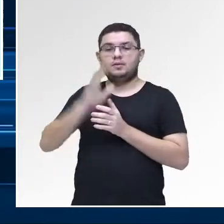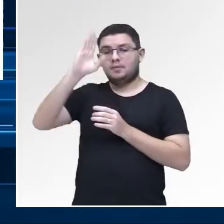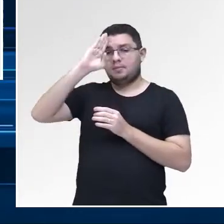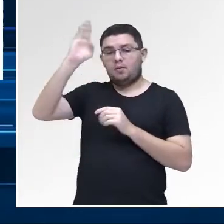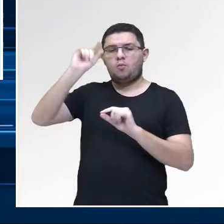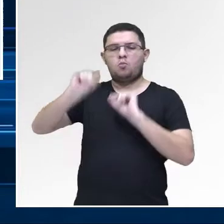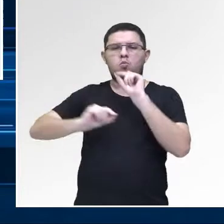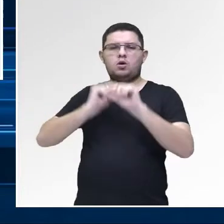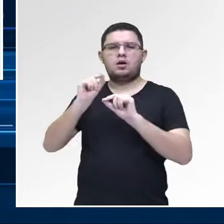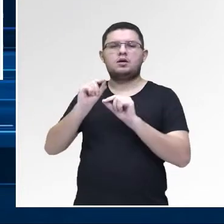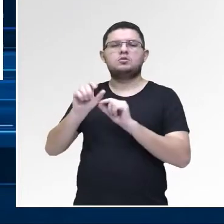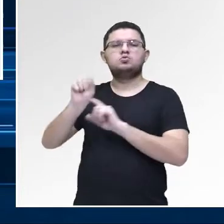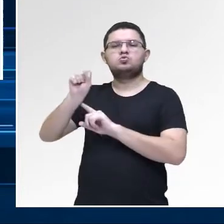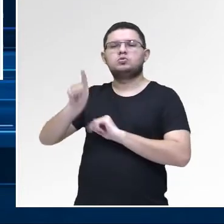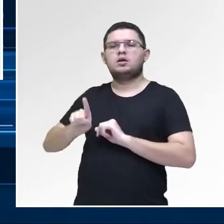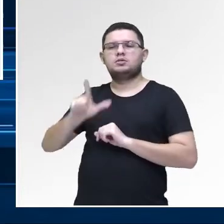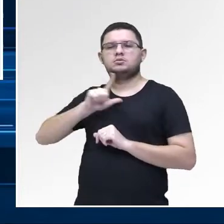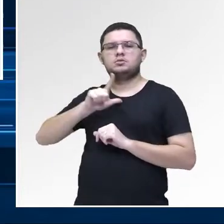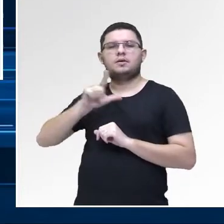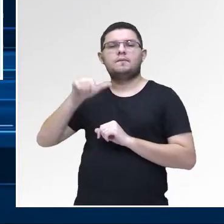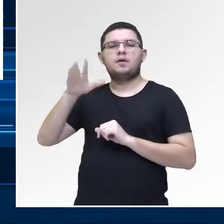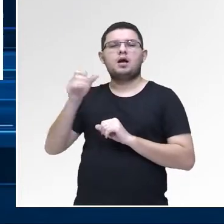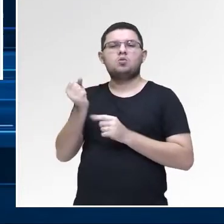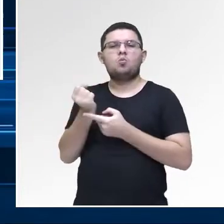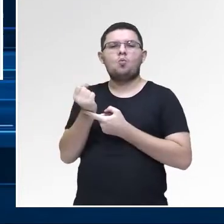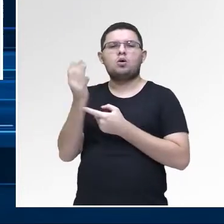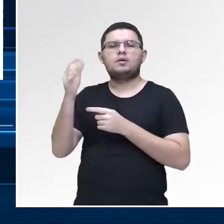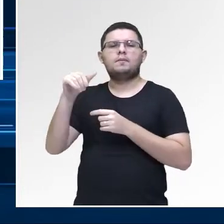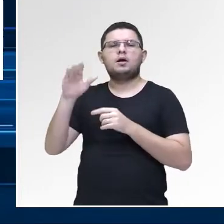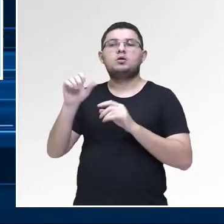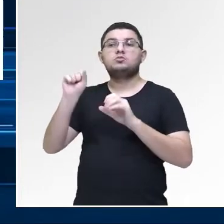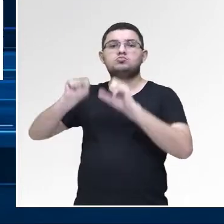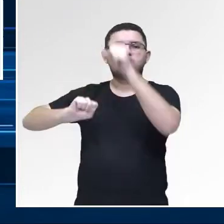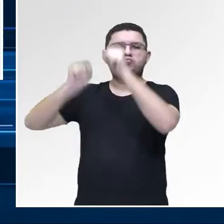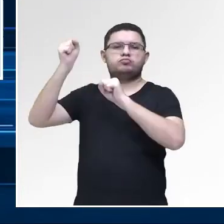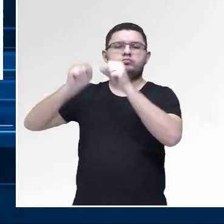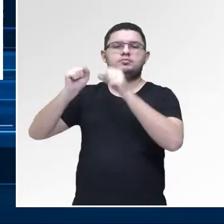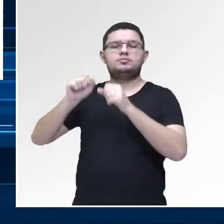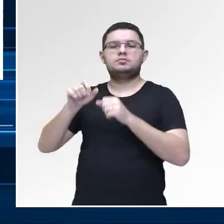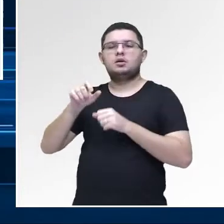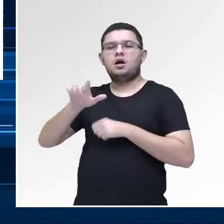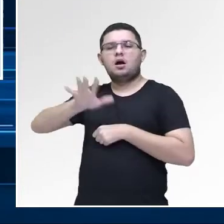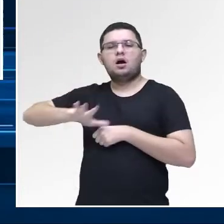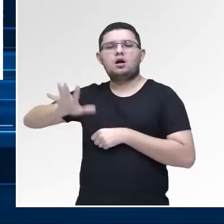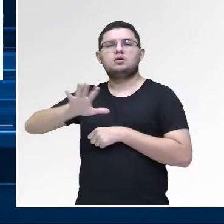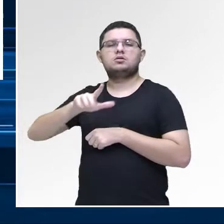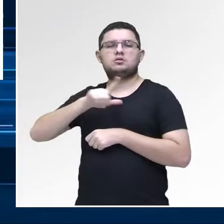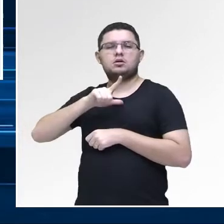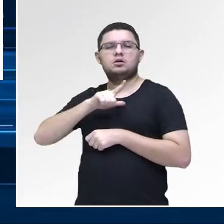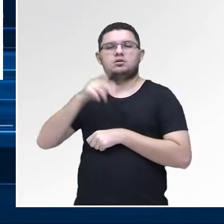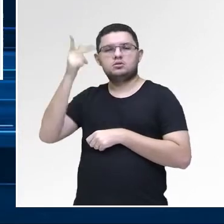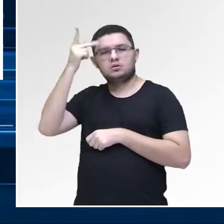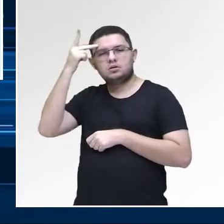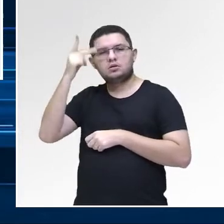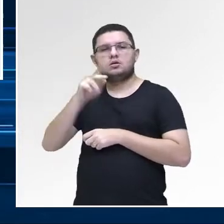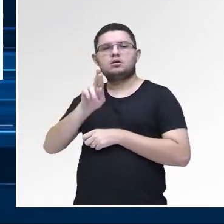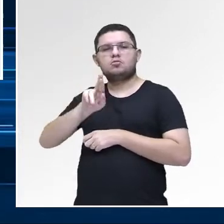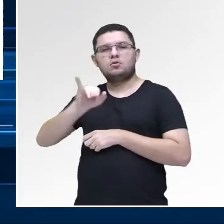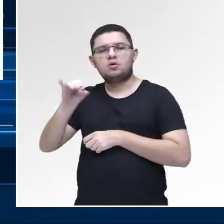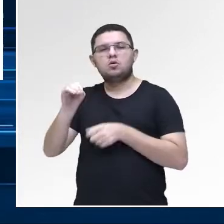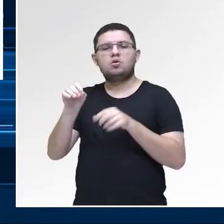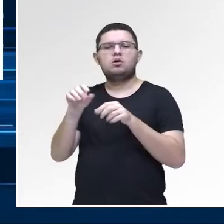principalmente no Sudeste, olha, onde tem São Paulo, Rio de Janeiro, tá? Vocês estão vendo que está